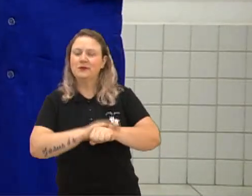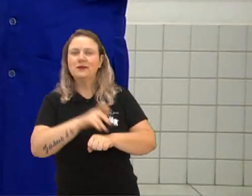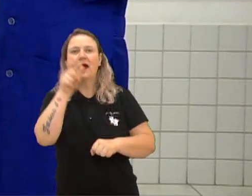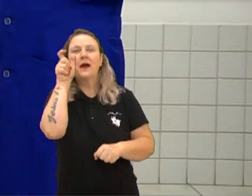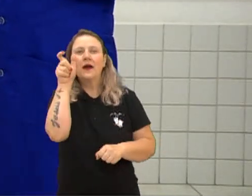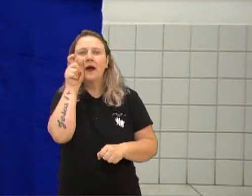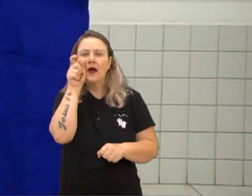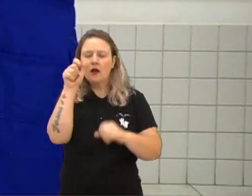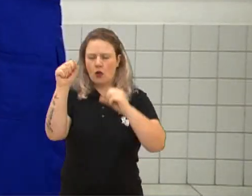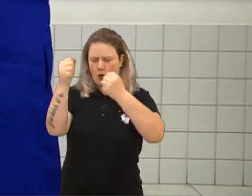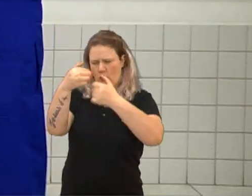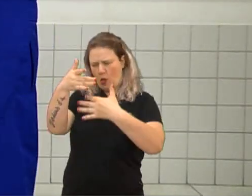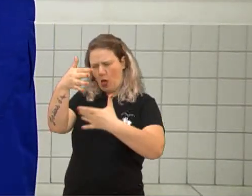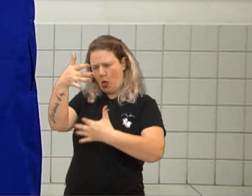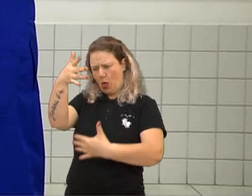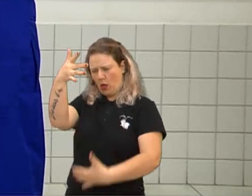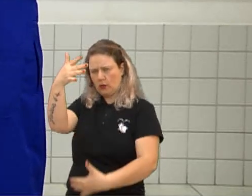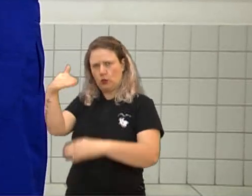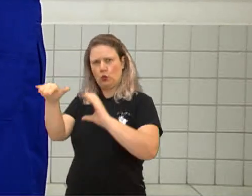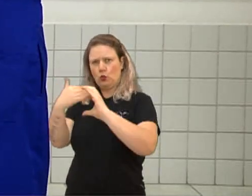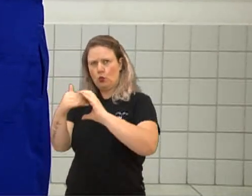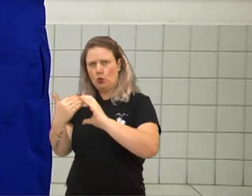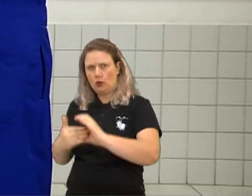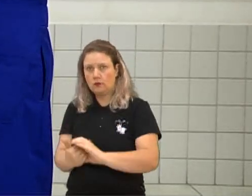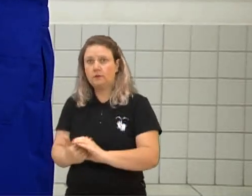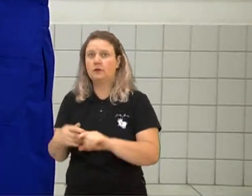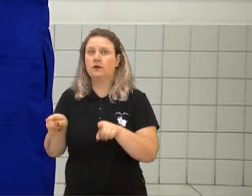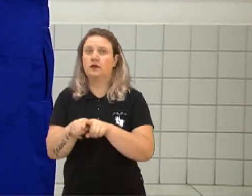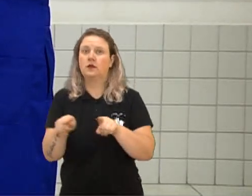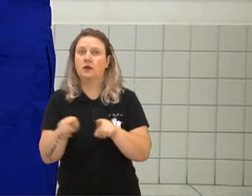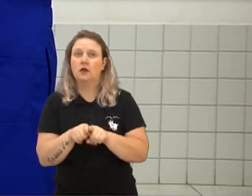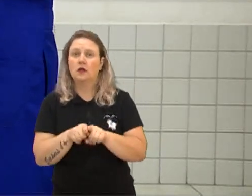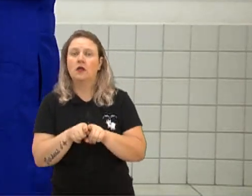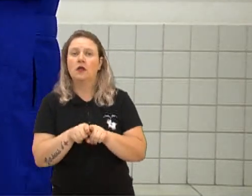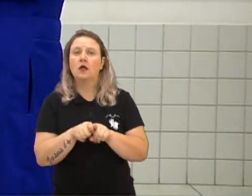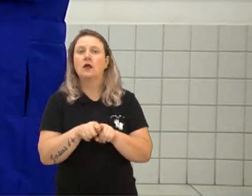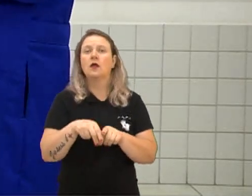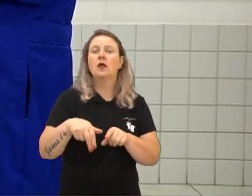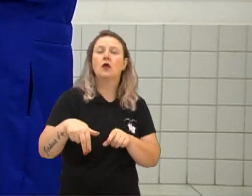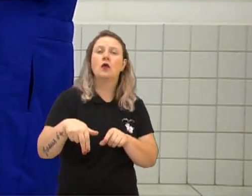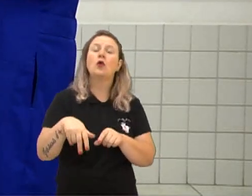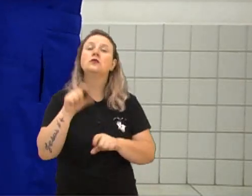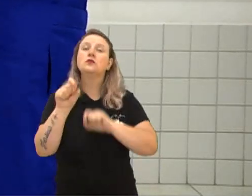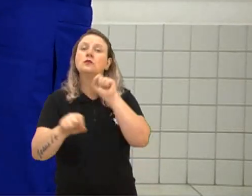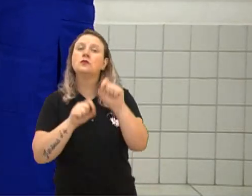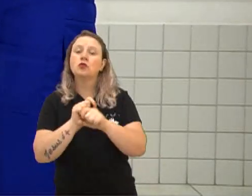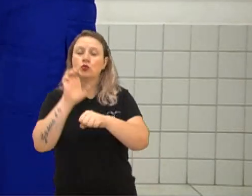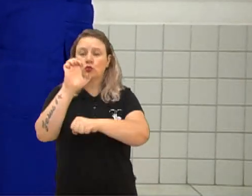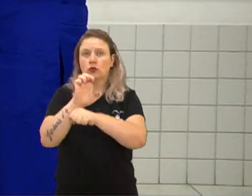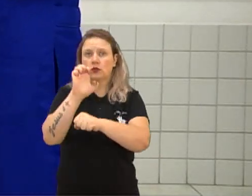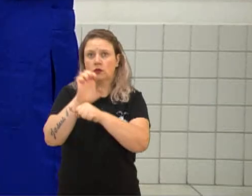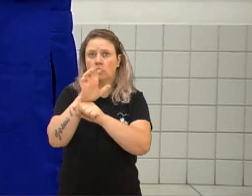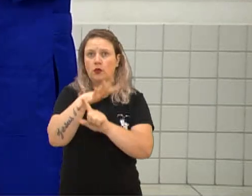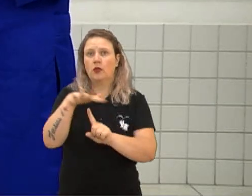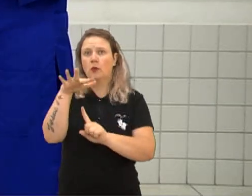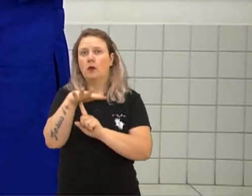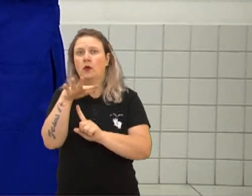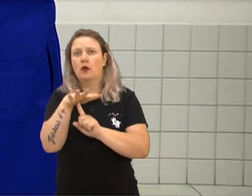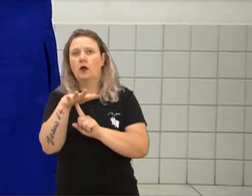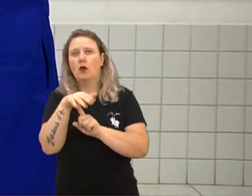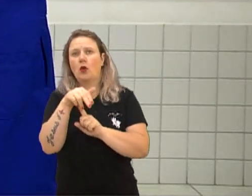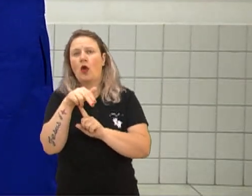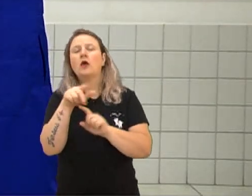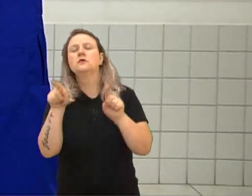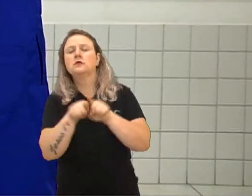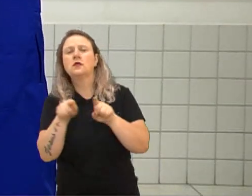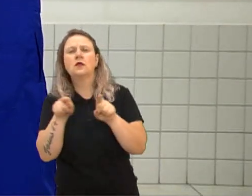aqui os recadinhos e o pessoal do interior do estado, professora Rosa, eles estão em peso com